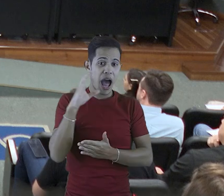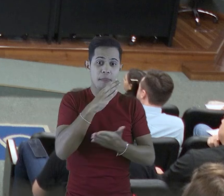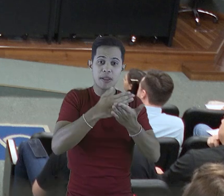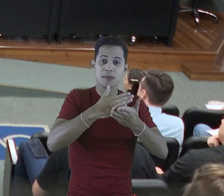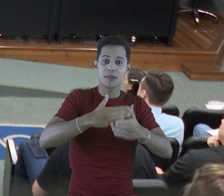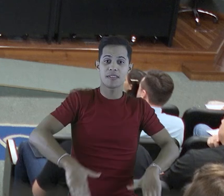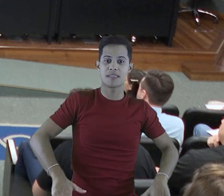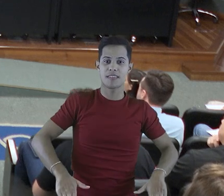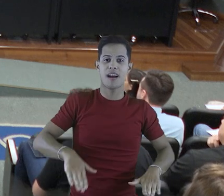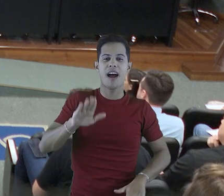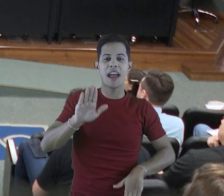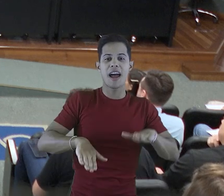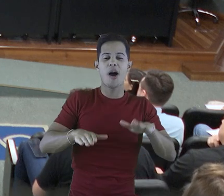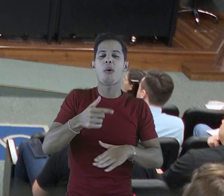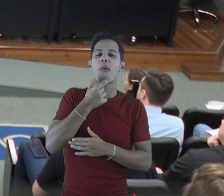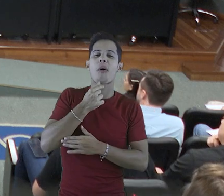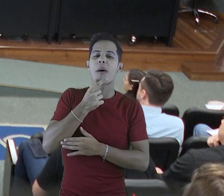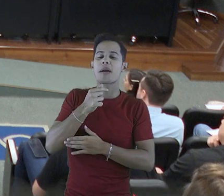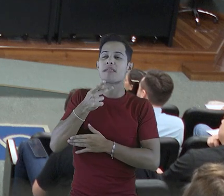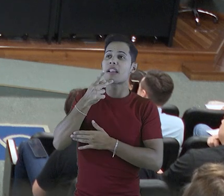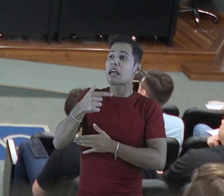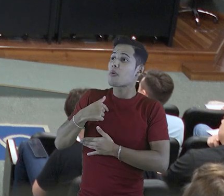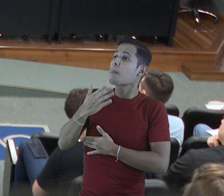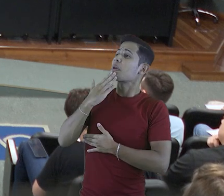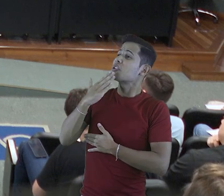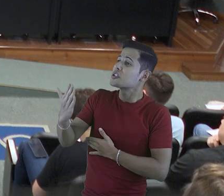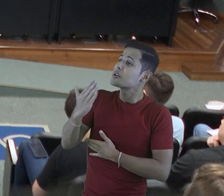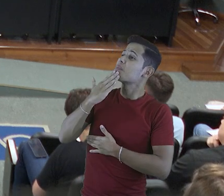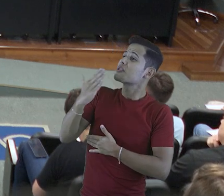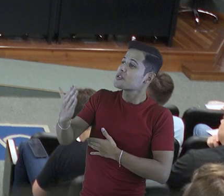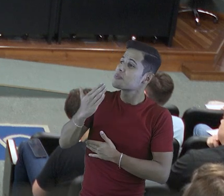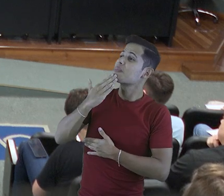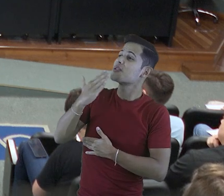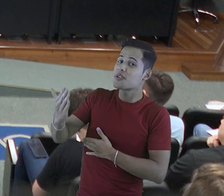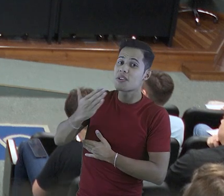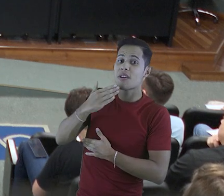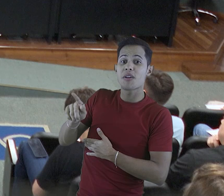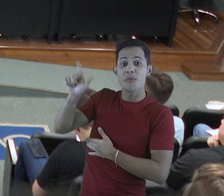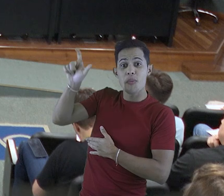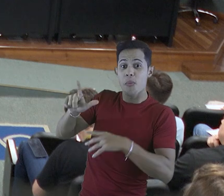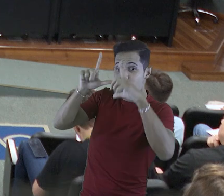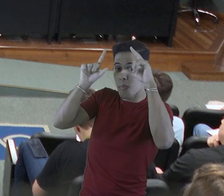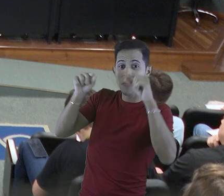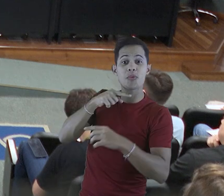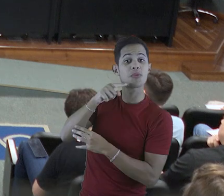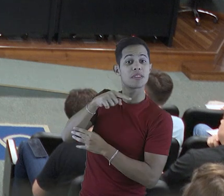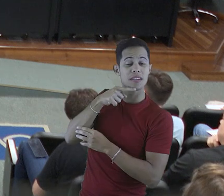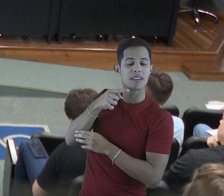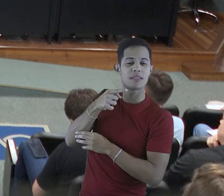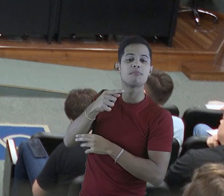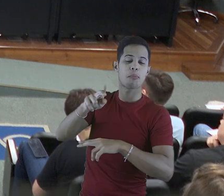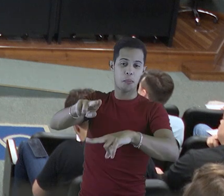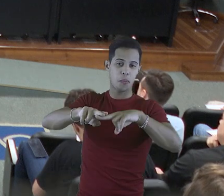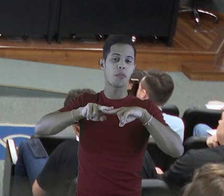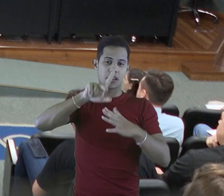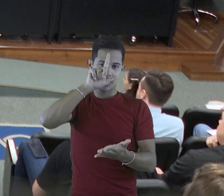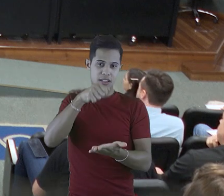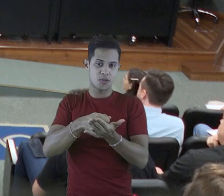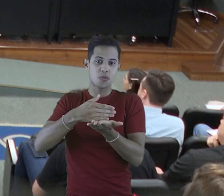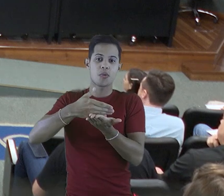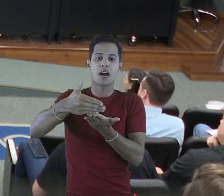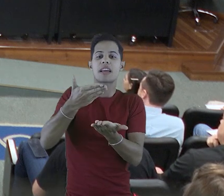não é normal que isso aconteça. Estou pedindo para tirar devagar que dói menos e elas não conseguem. E daí ele começou a estudar irracionalidade